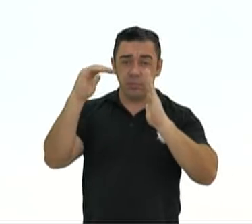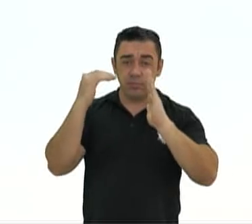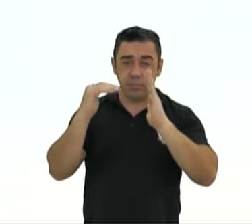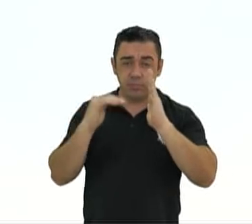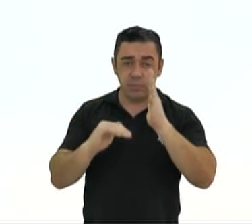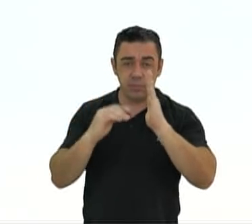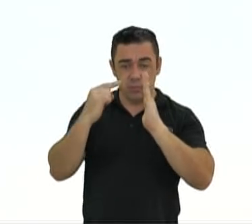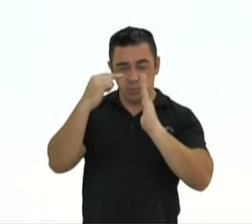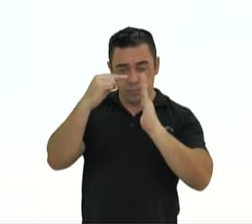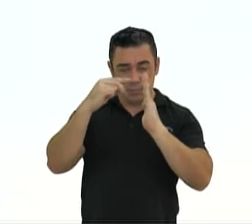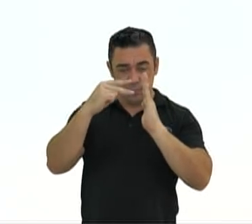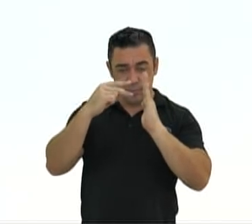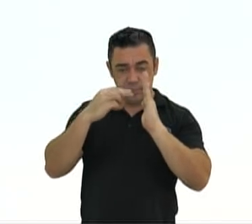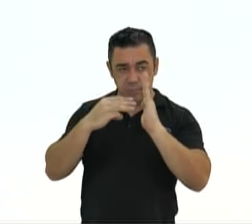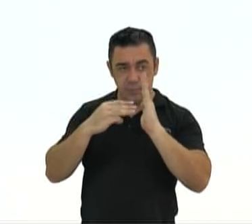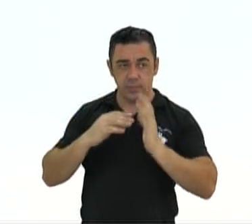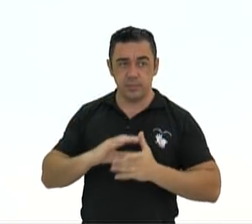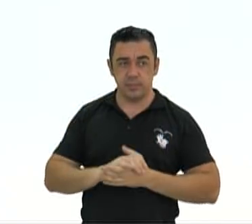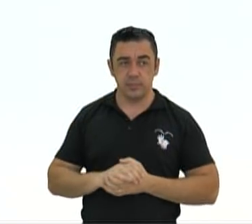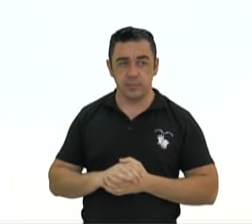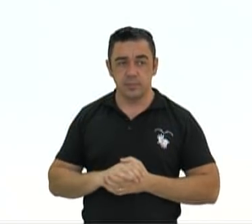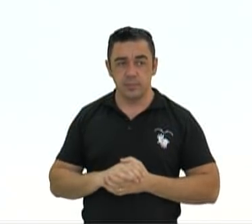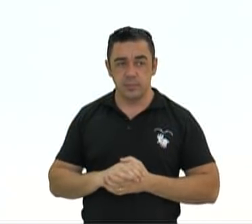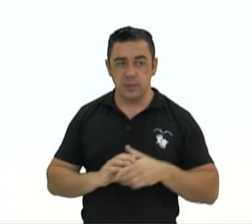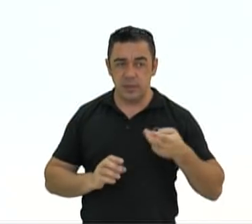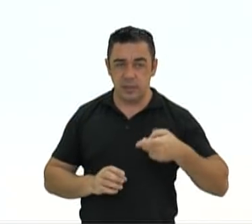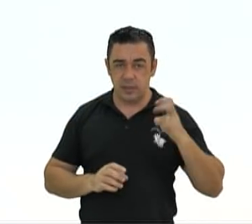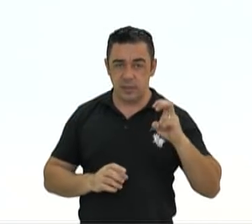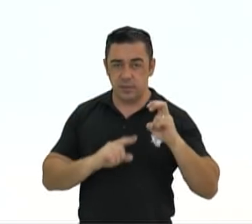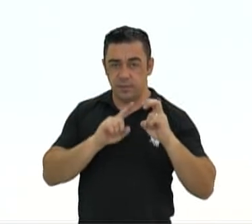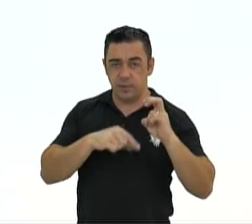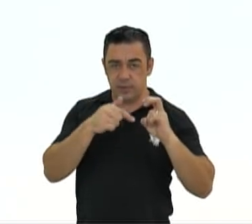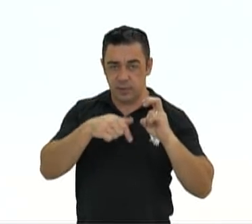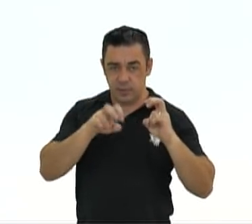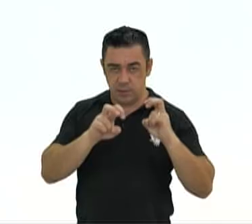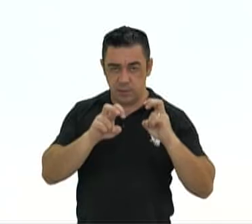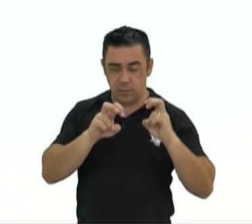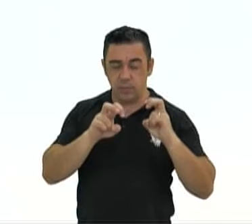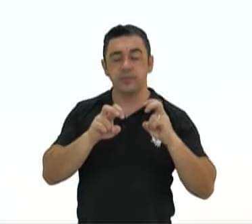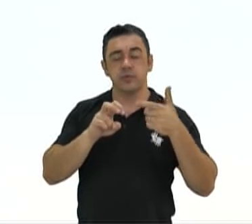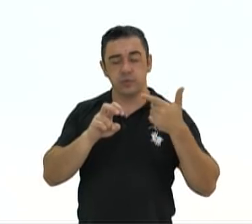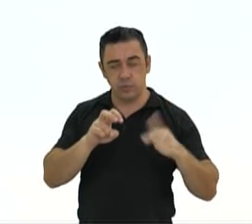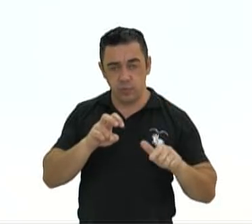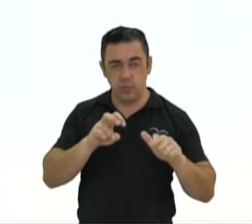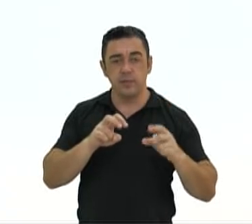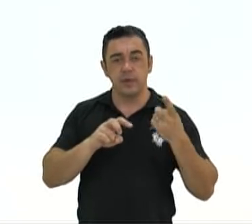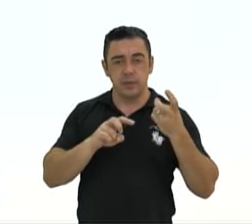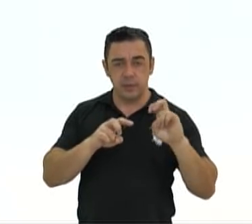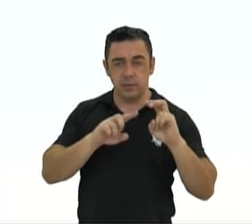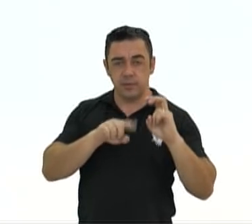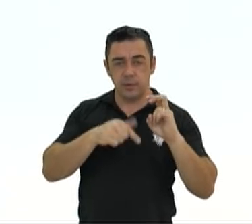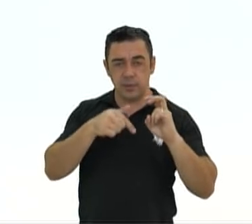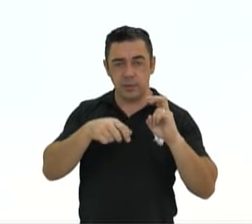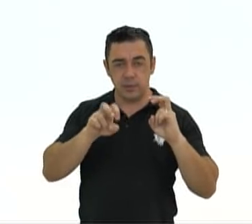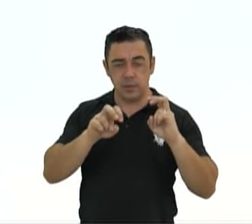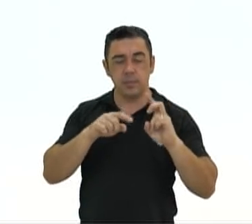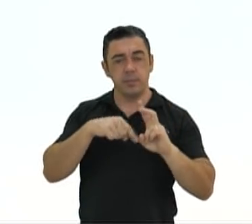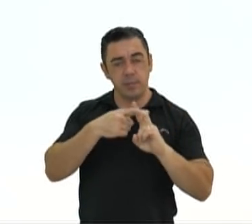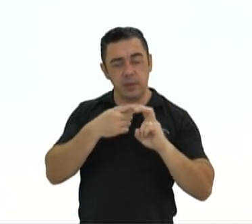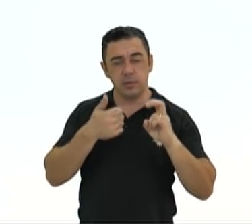olha. 9 mais 6,75 deu 15,75. E 15,75 mais